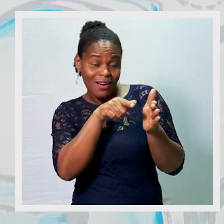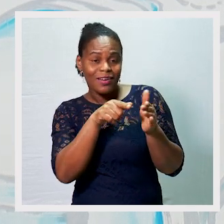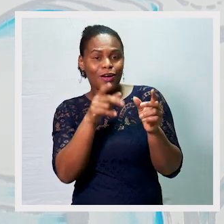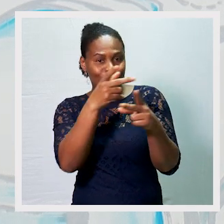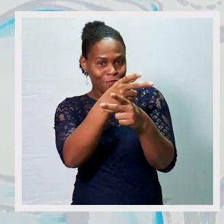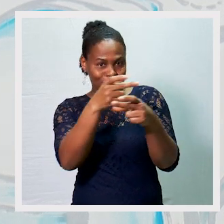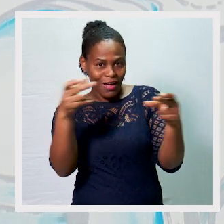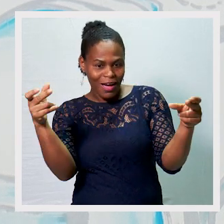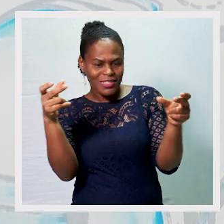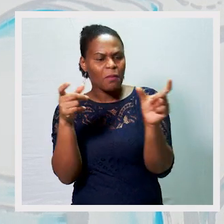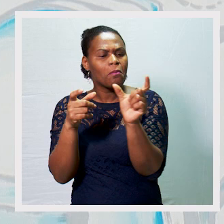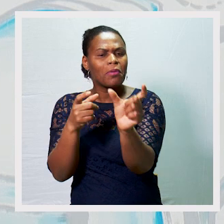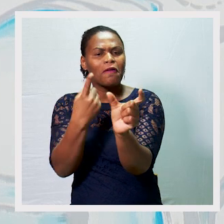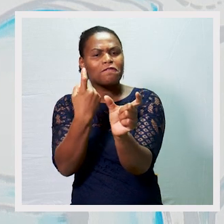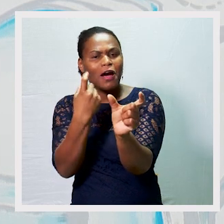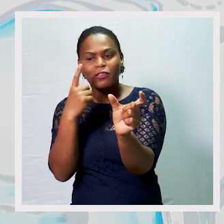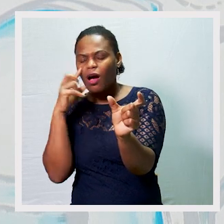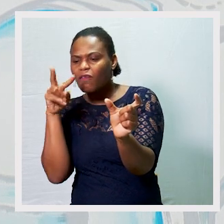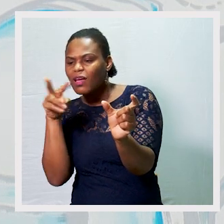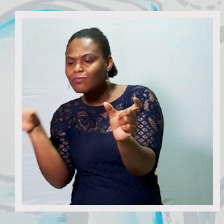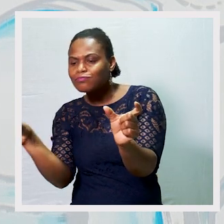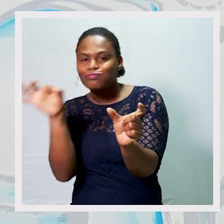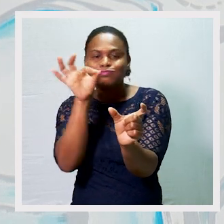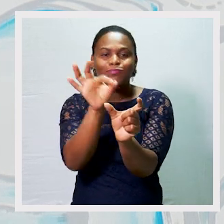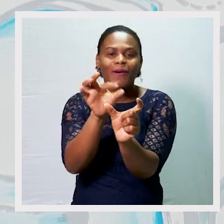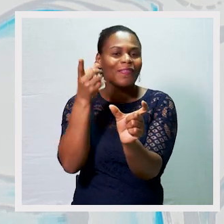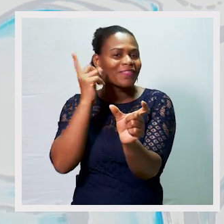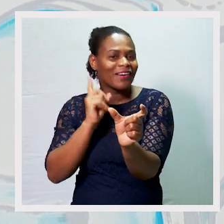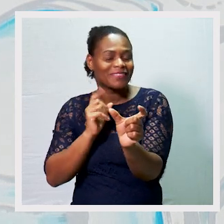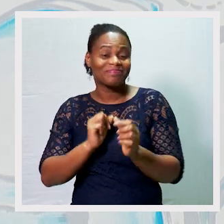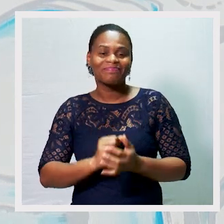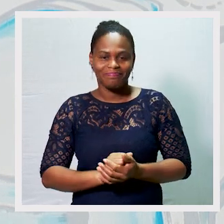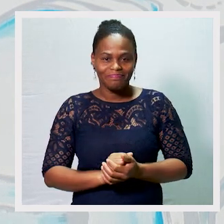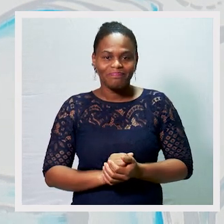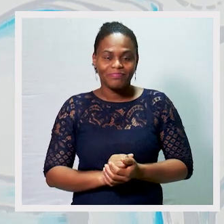Exato. Com base nisto tudo é que vamos preencher esses espaços.